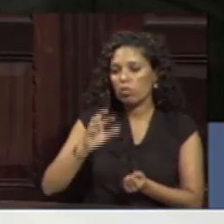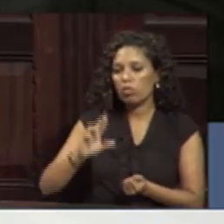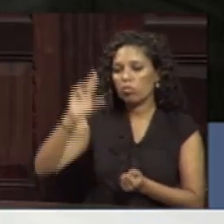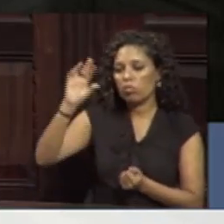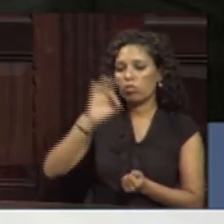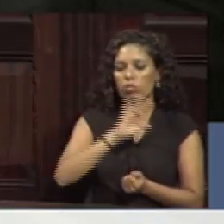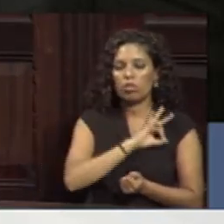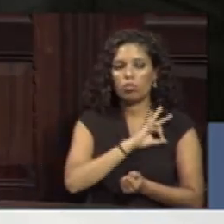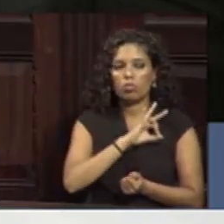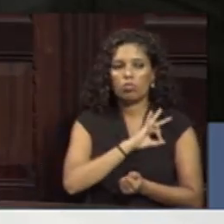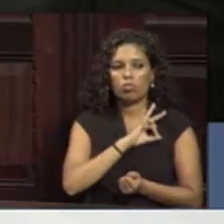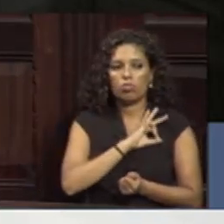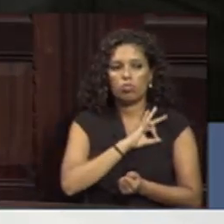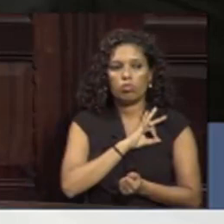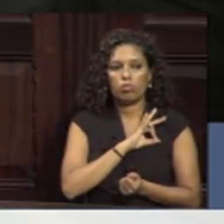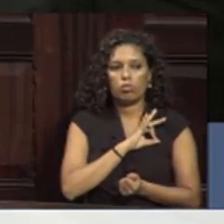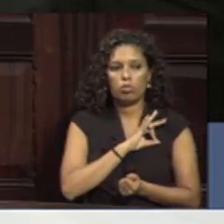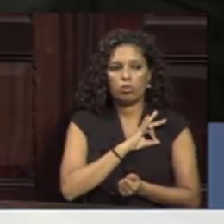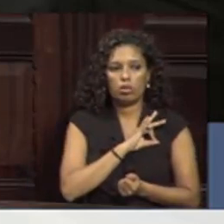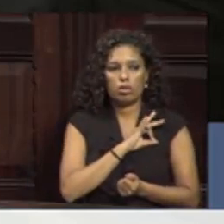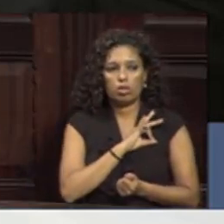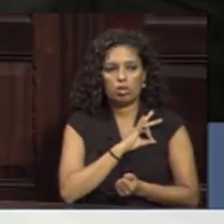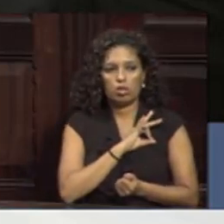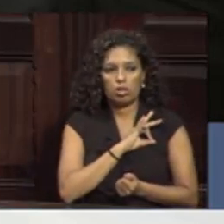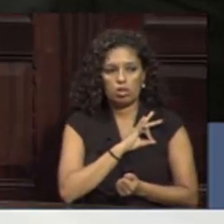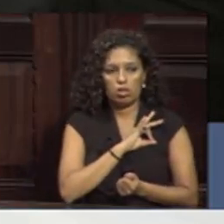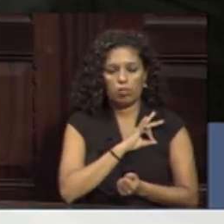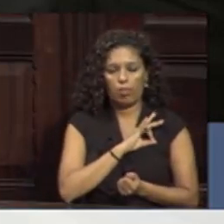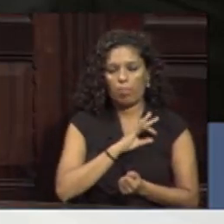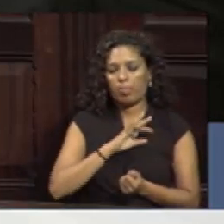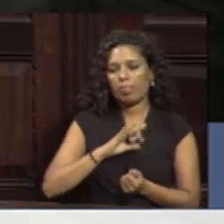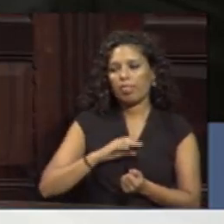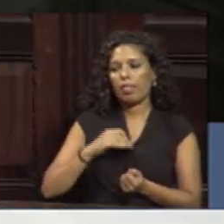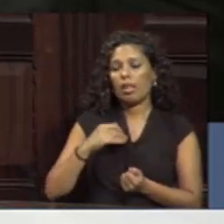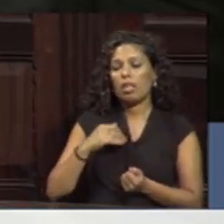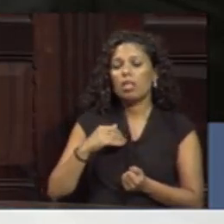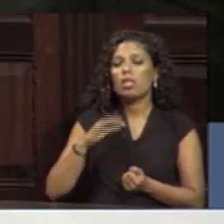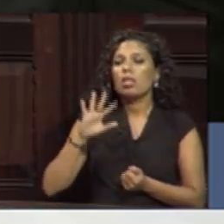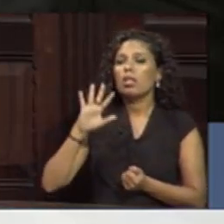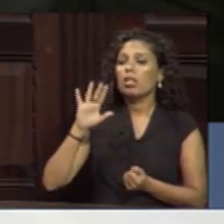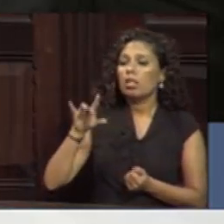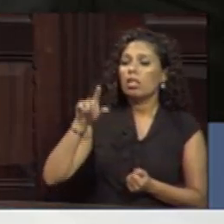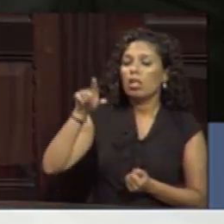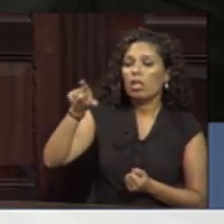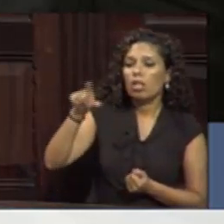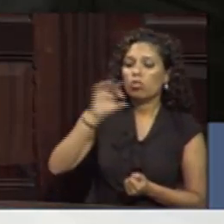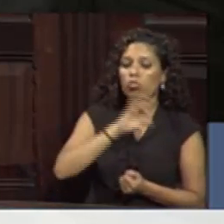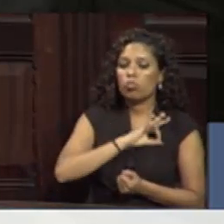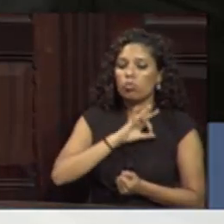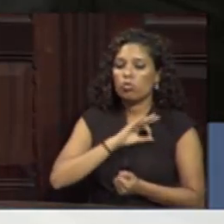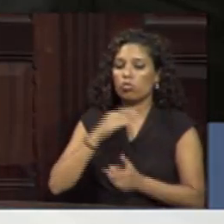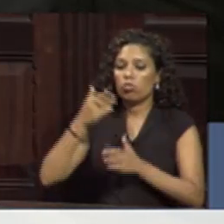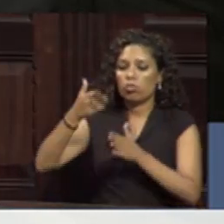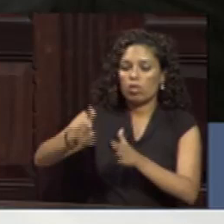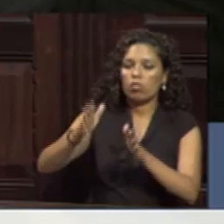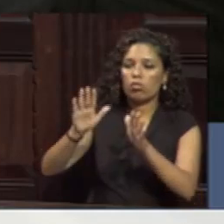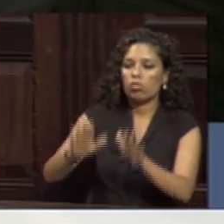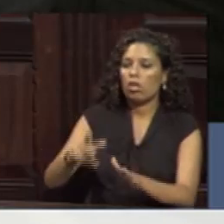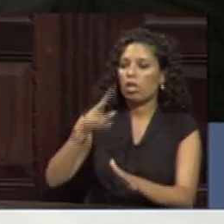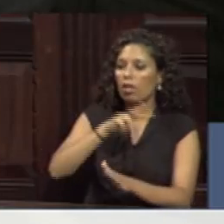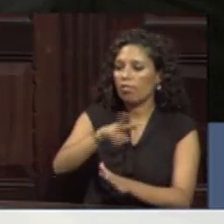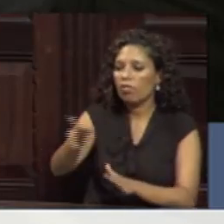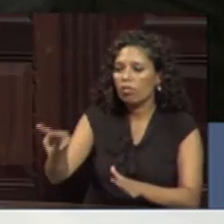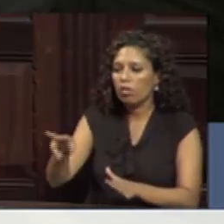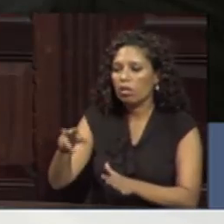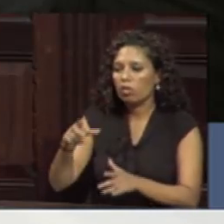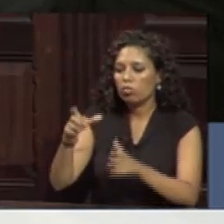me indicou que a equipe da Divisão de Homicídios já estava no local, com a presença inclusive do seu titular, e